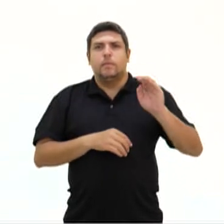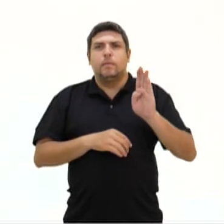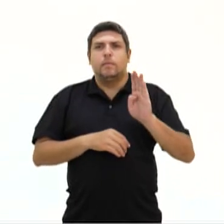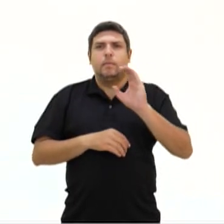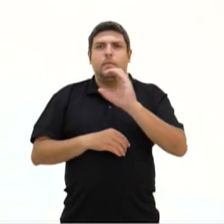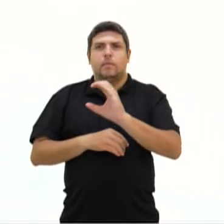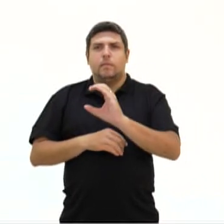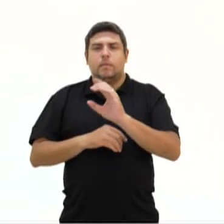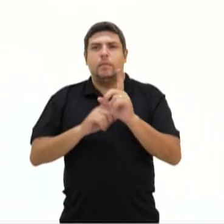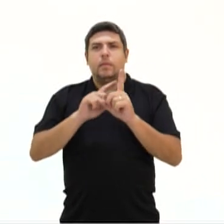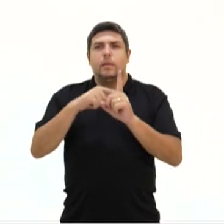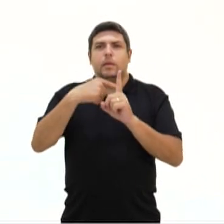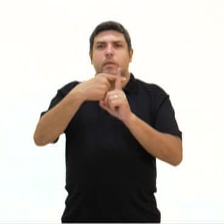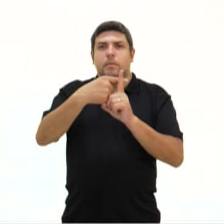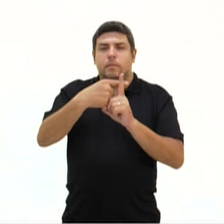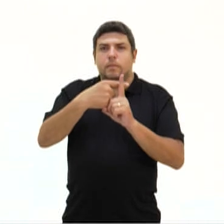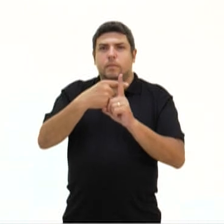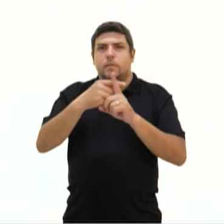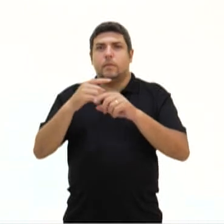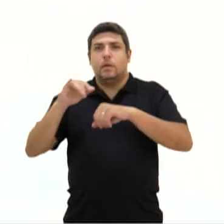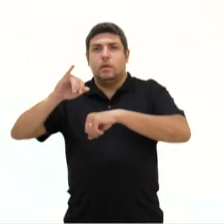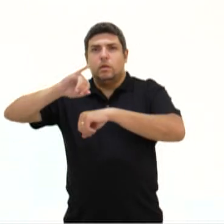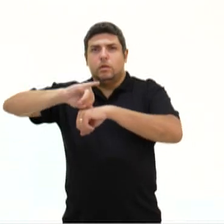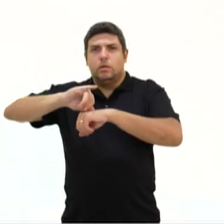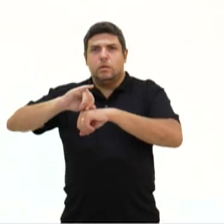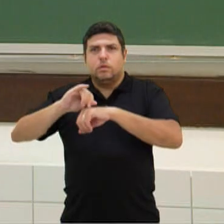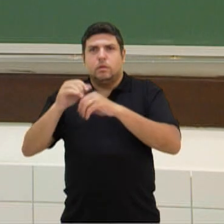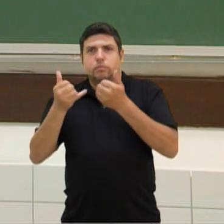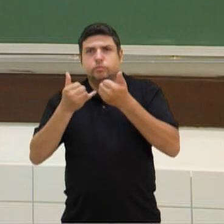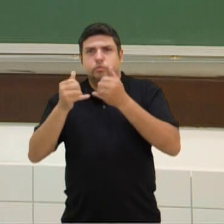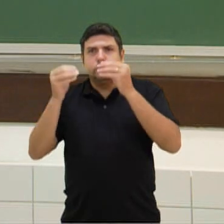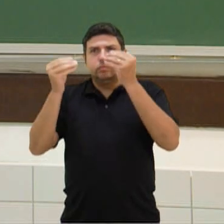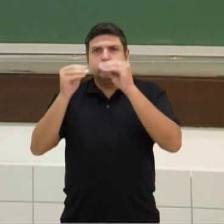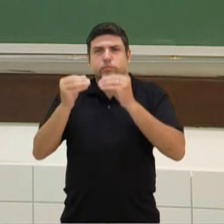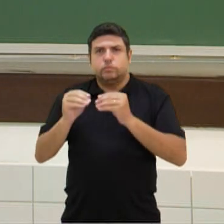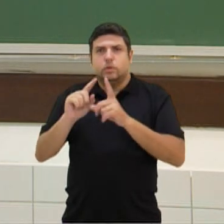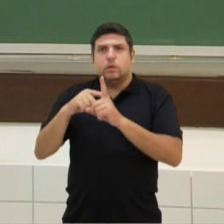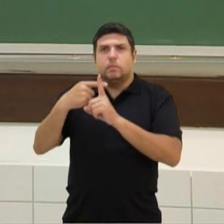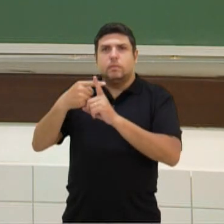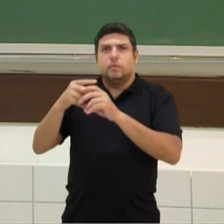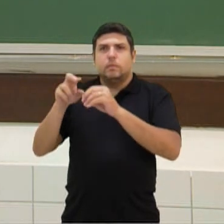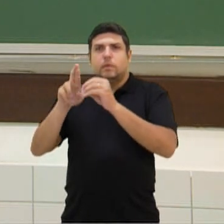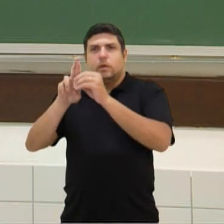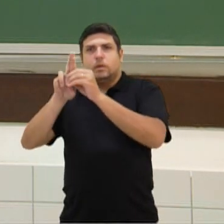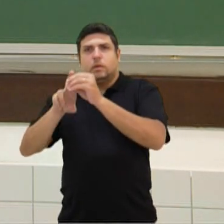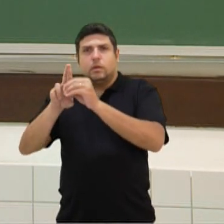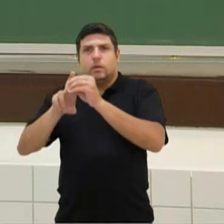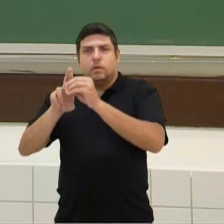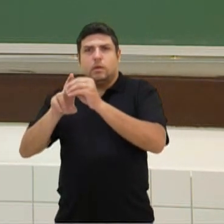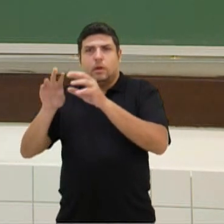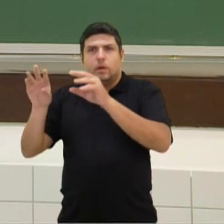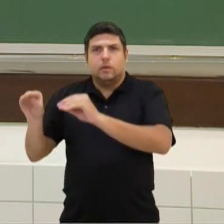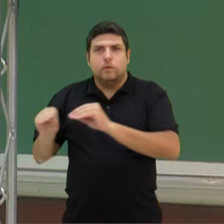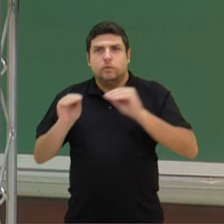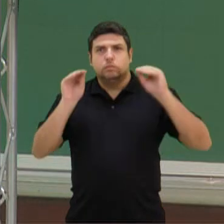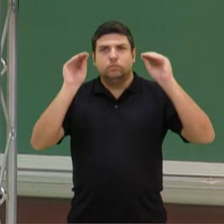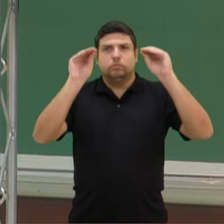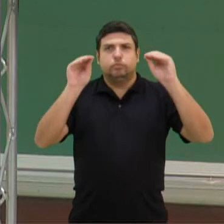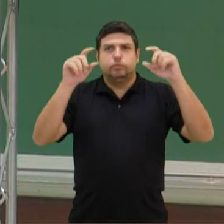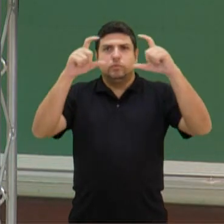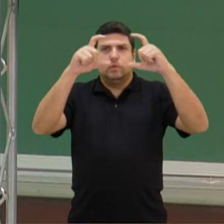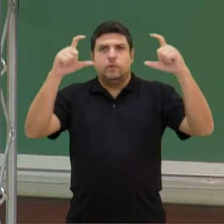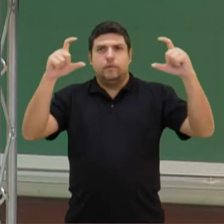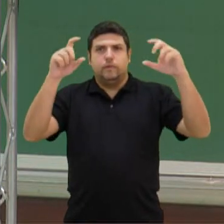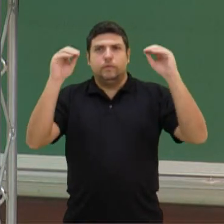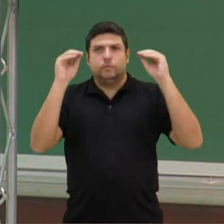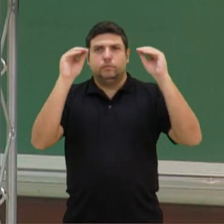ABC mais as coordenadas do centro mais o tamanho do raio, eu atribuo na fórmula da distância. Módulo de 3